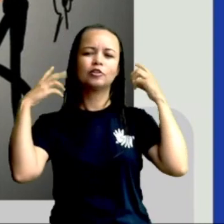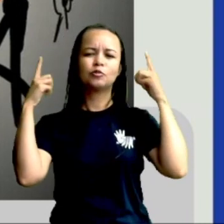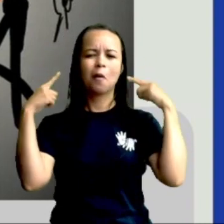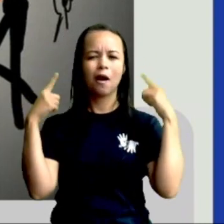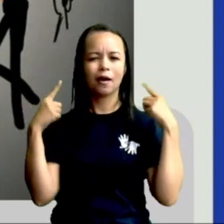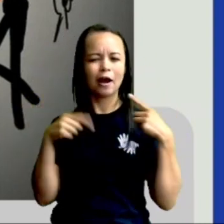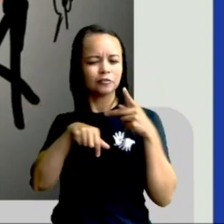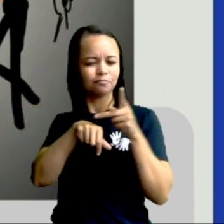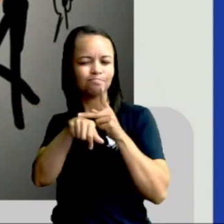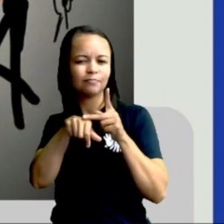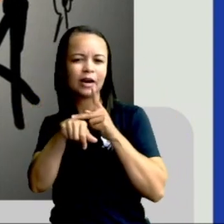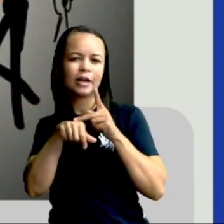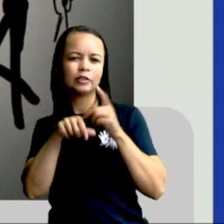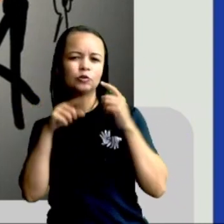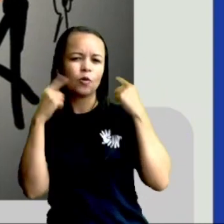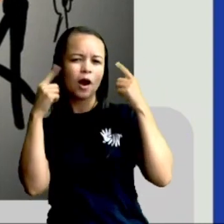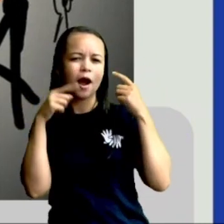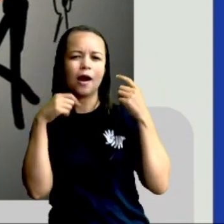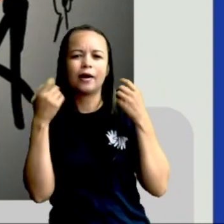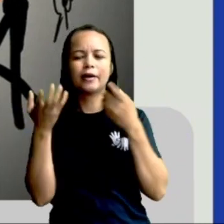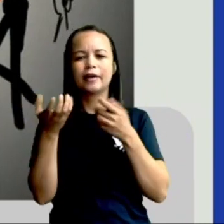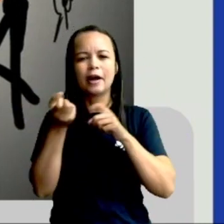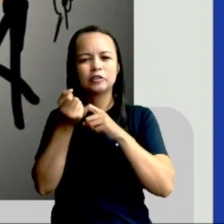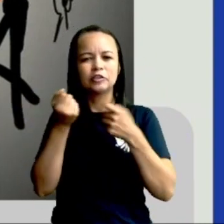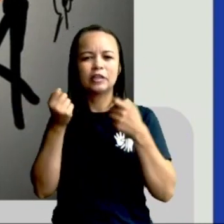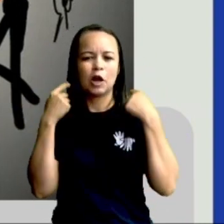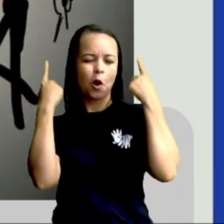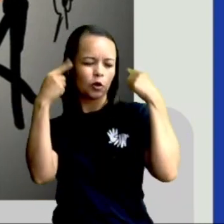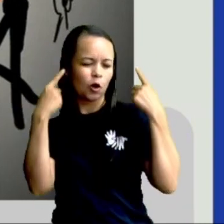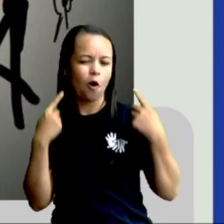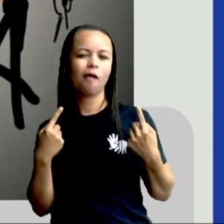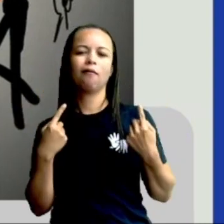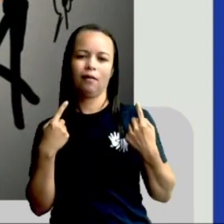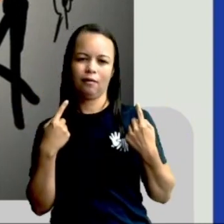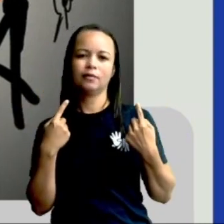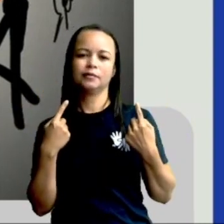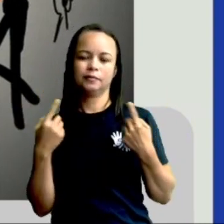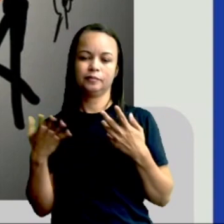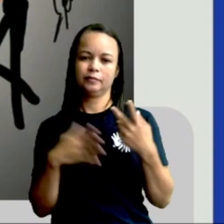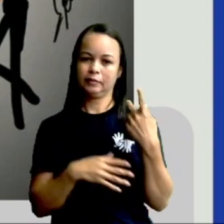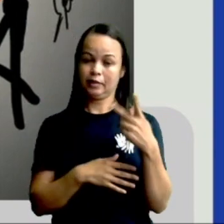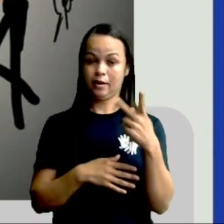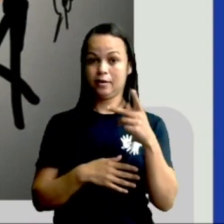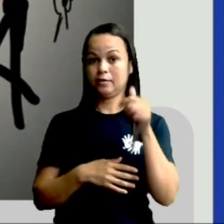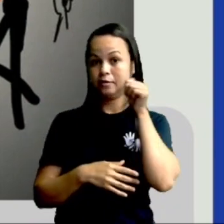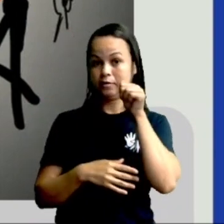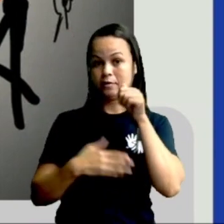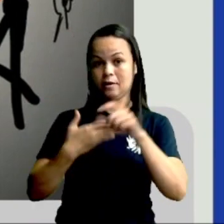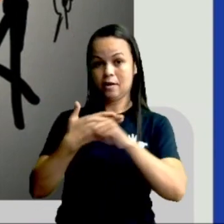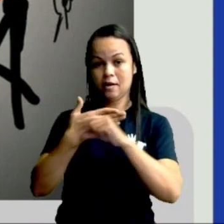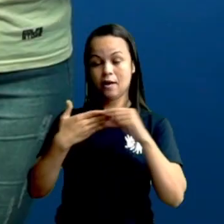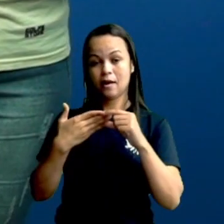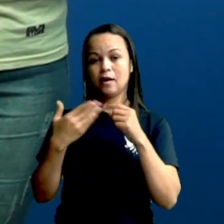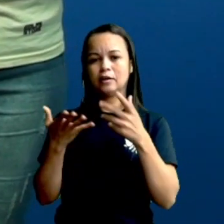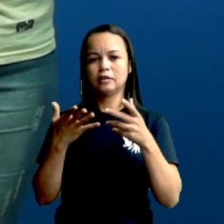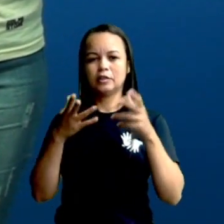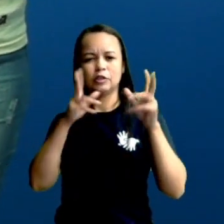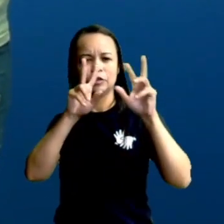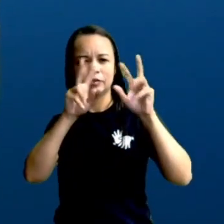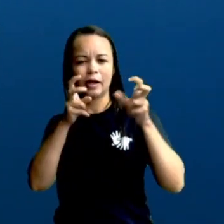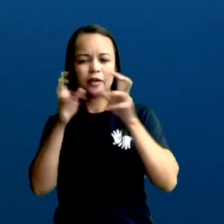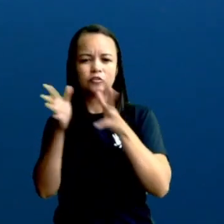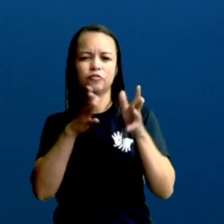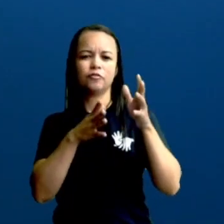cacheados, pretos, castanhos, enrolados. Né? Então, essa autora, esse trecho justamente fala